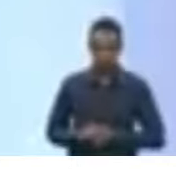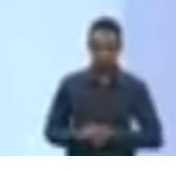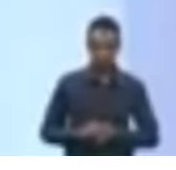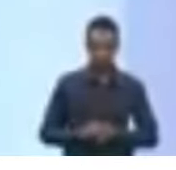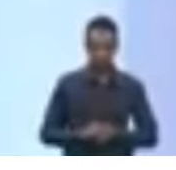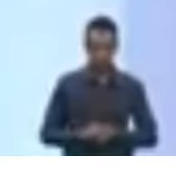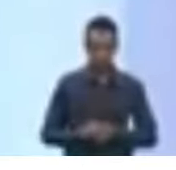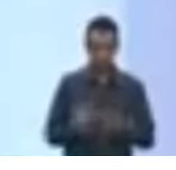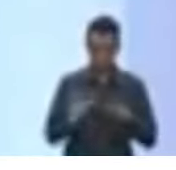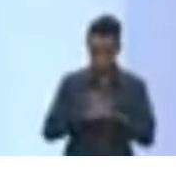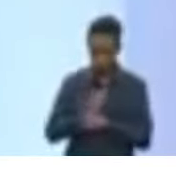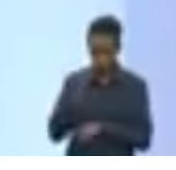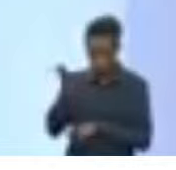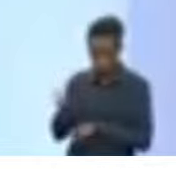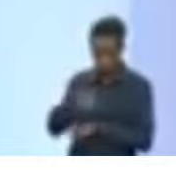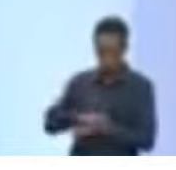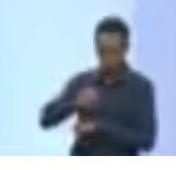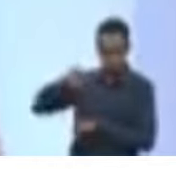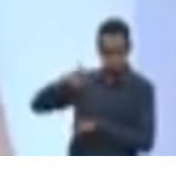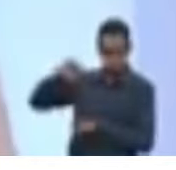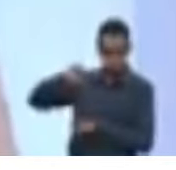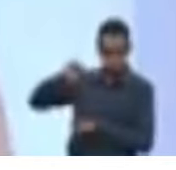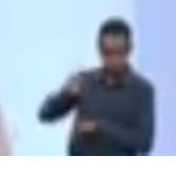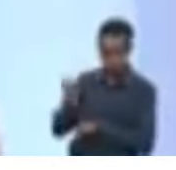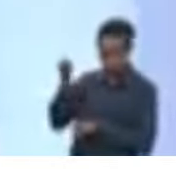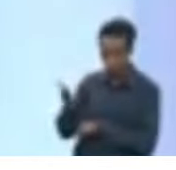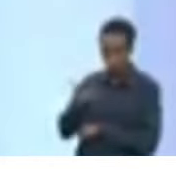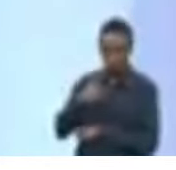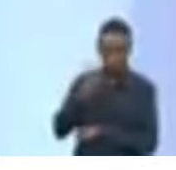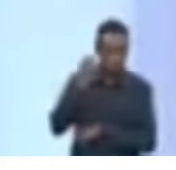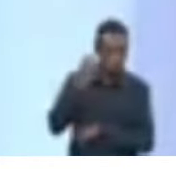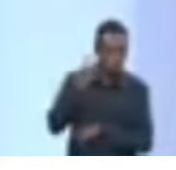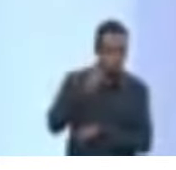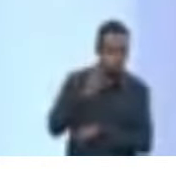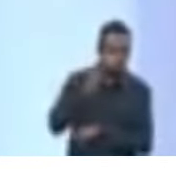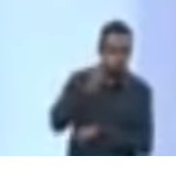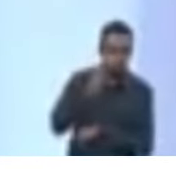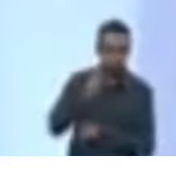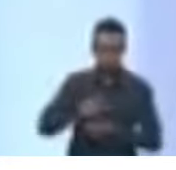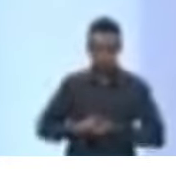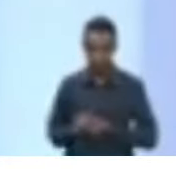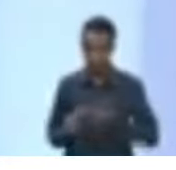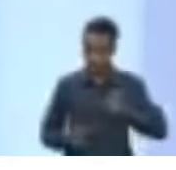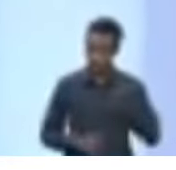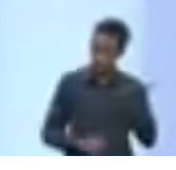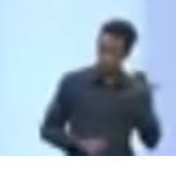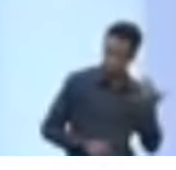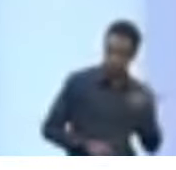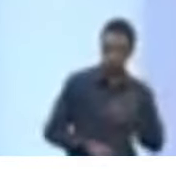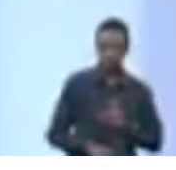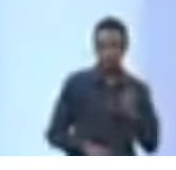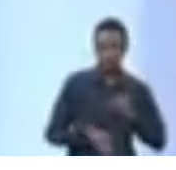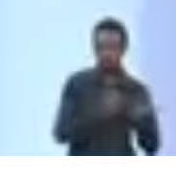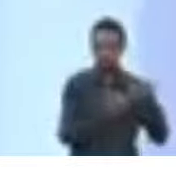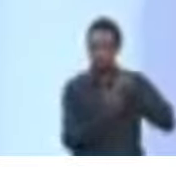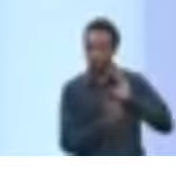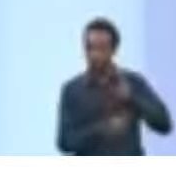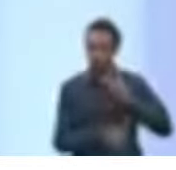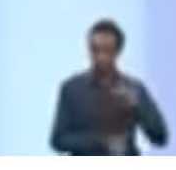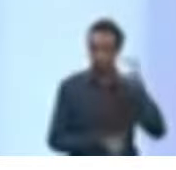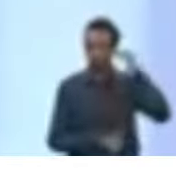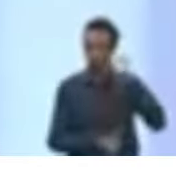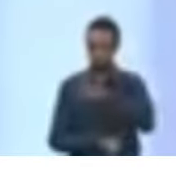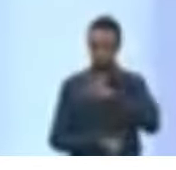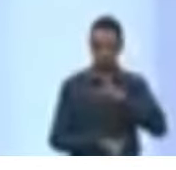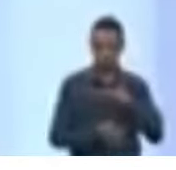Vou devolver a pergunta para o comunista Orlando Silva. Orlando, a esquerda teve no poder, aliás, você faz parte da esquerda, né? E quase levou o